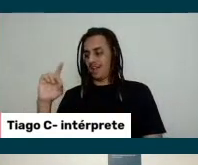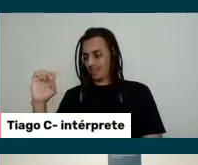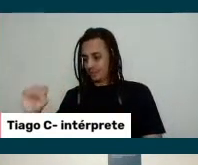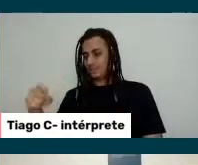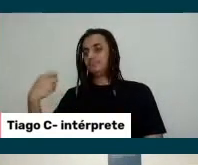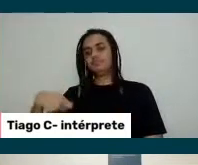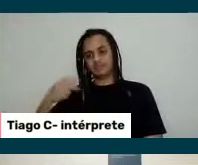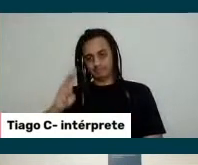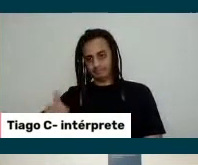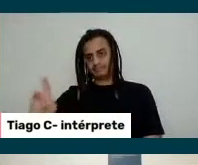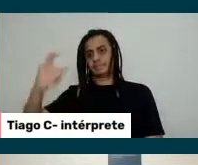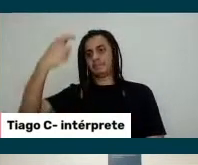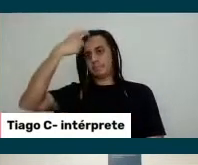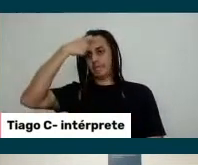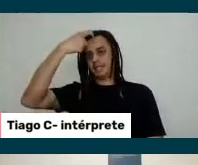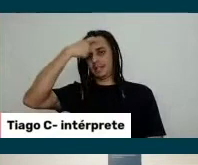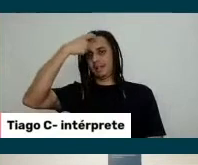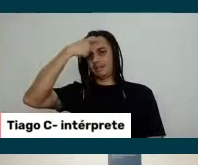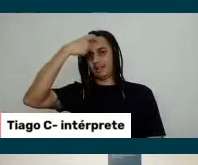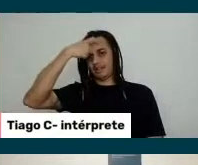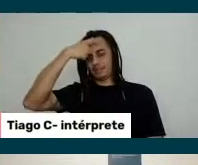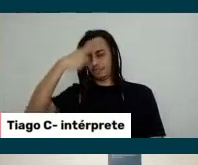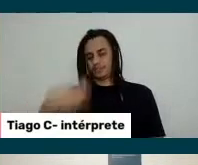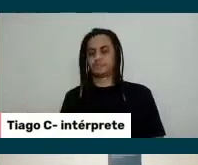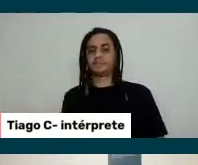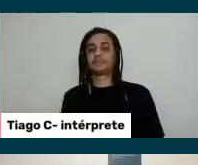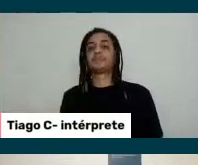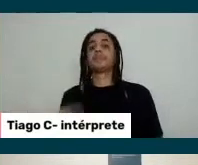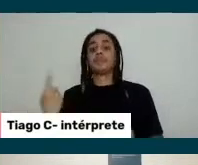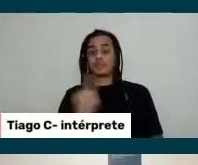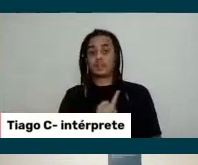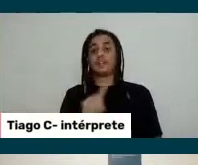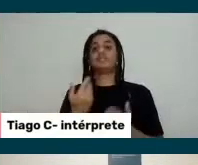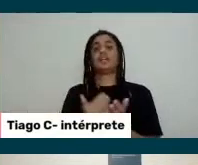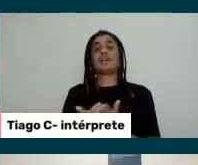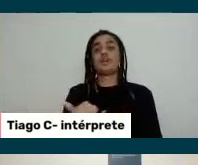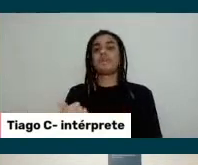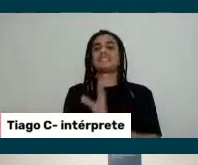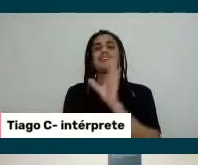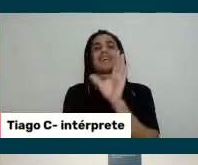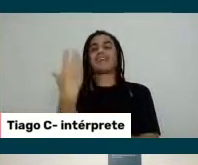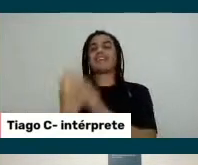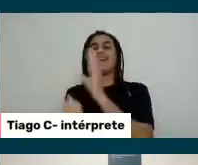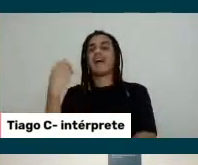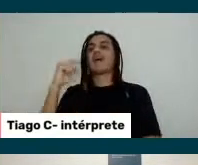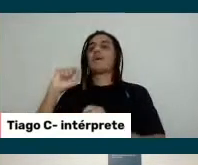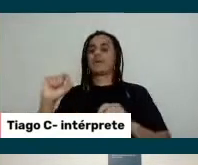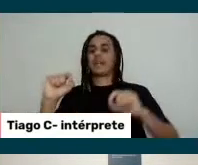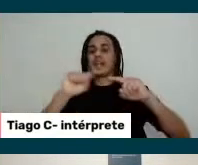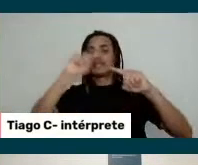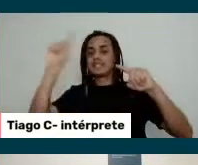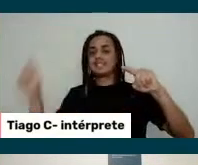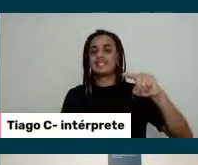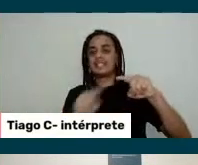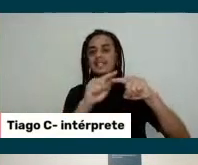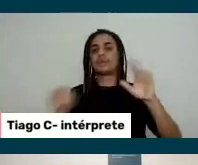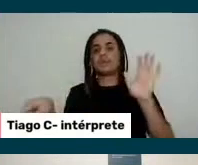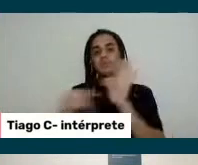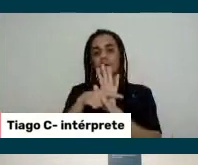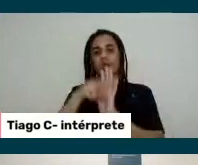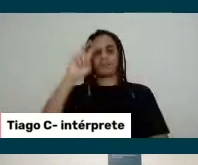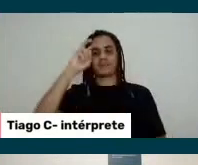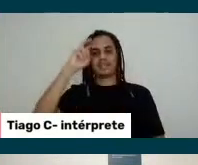E aí, com isso, a gente começa a desenvolver dentro da organização esse ciclo de inteligência, que